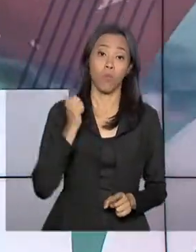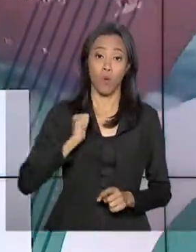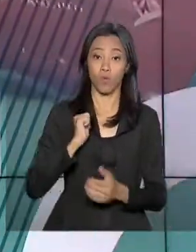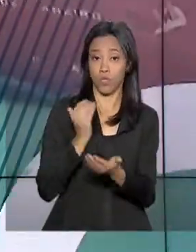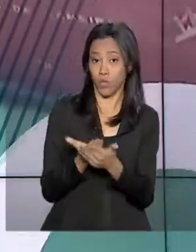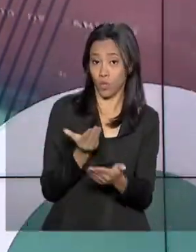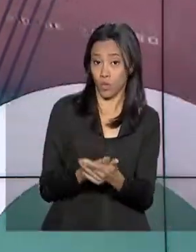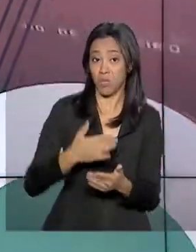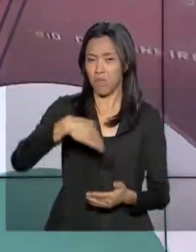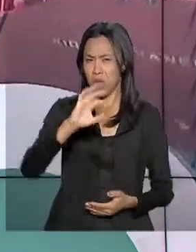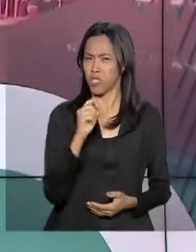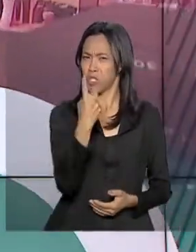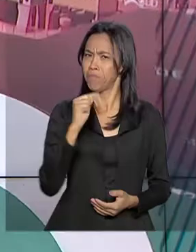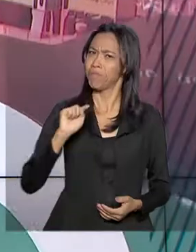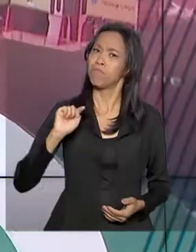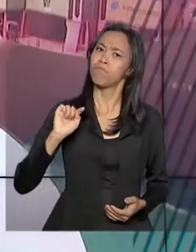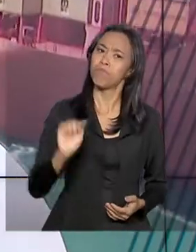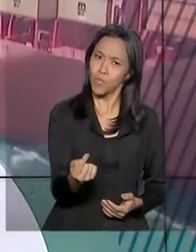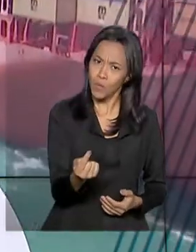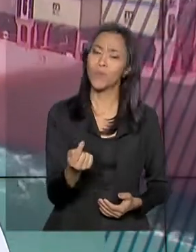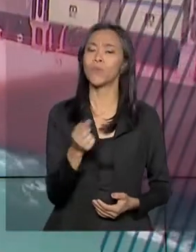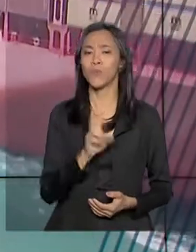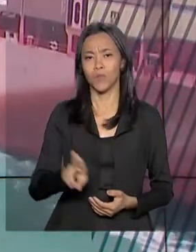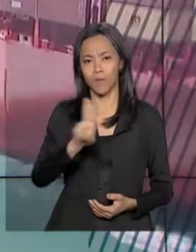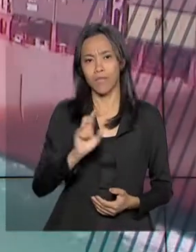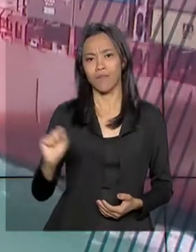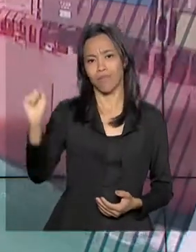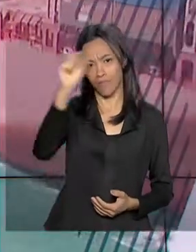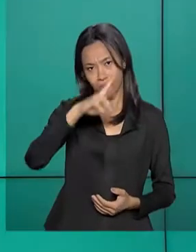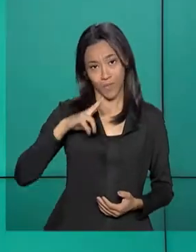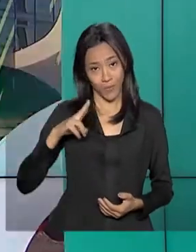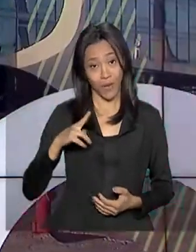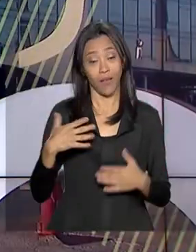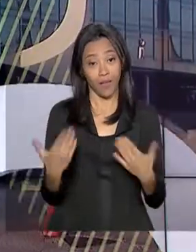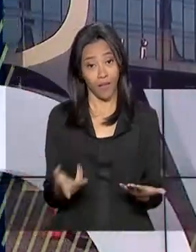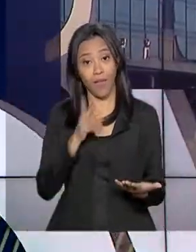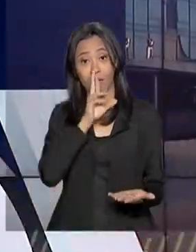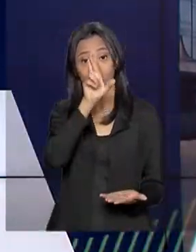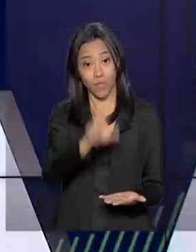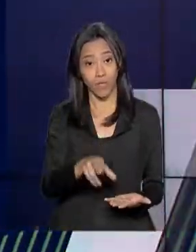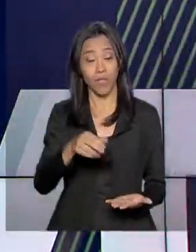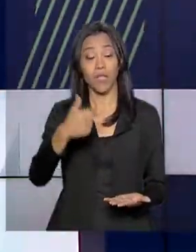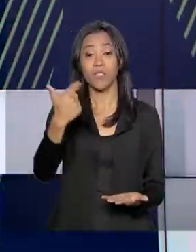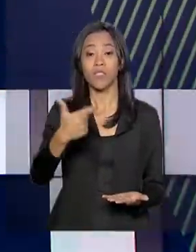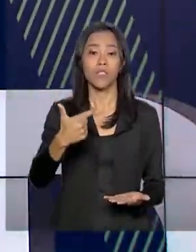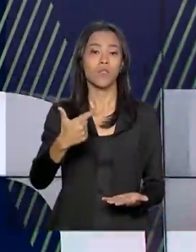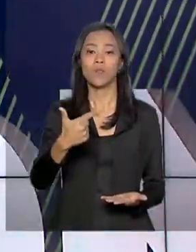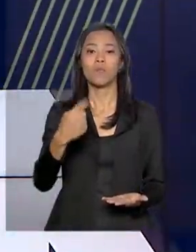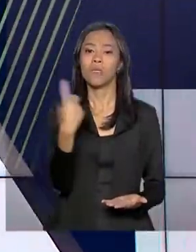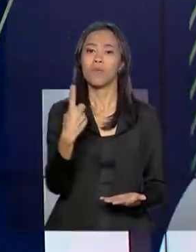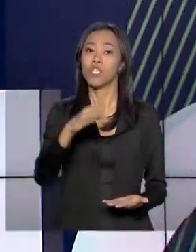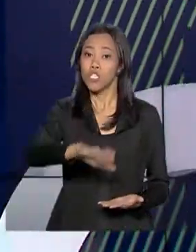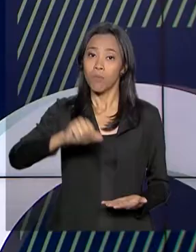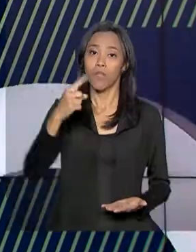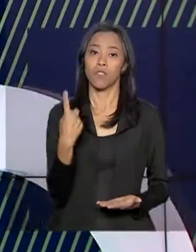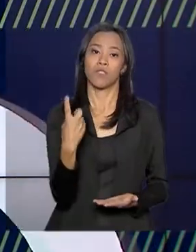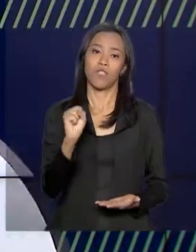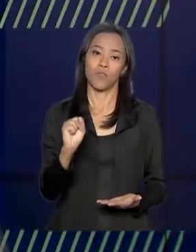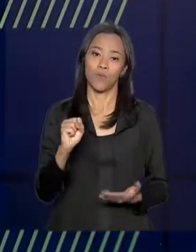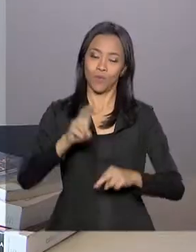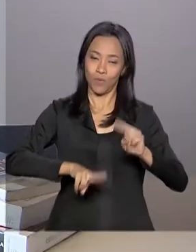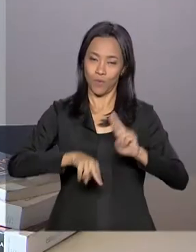em mais de mil instituições particulares de ensino superior. O resultado da primeira chamada sai no dia 18 de junho.